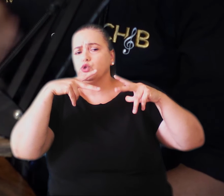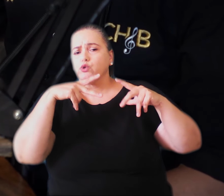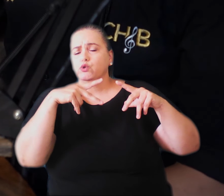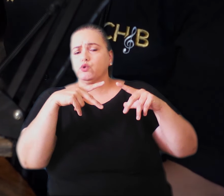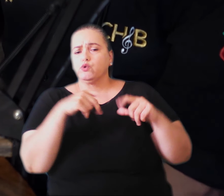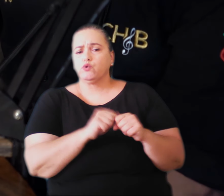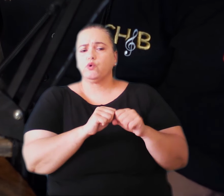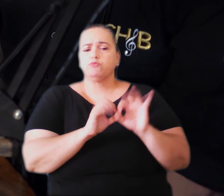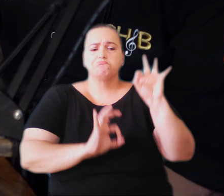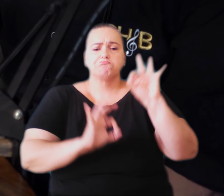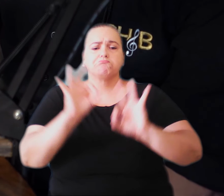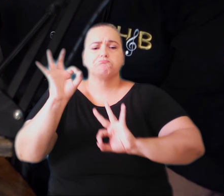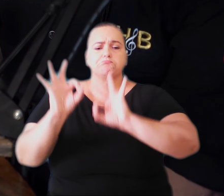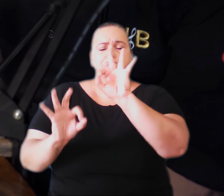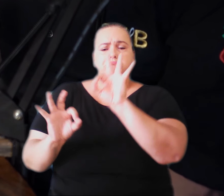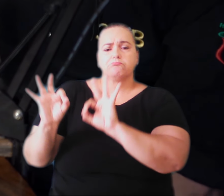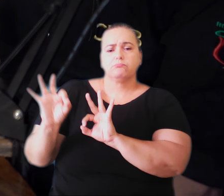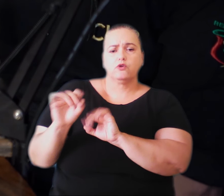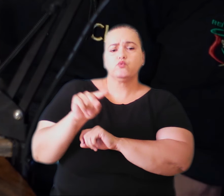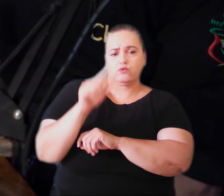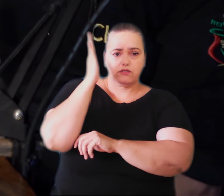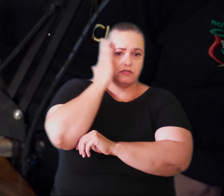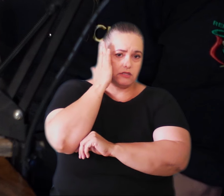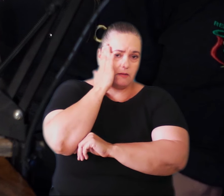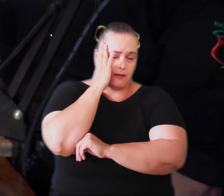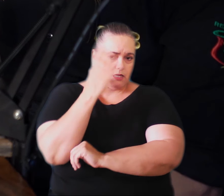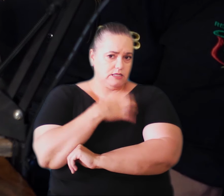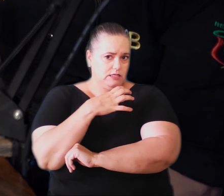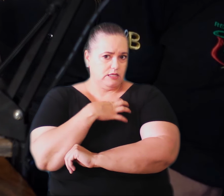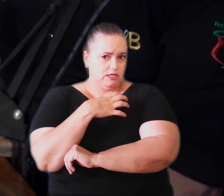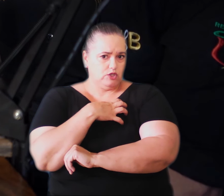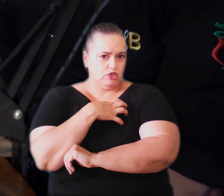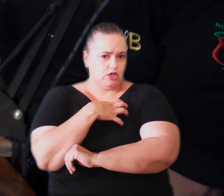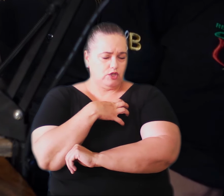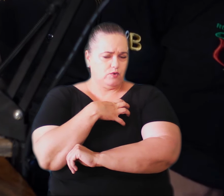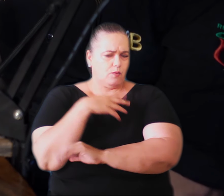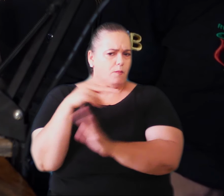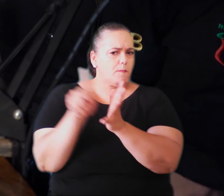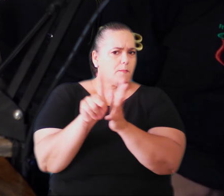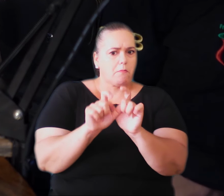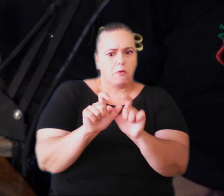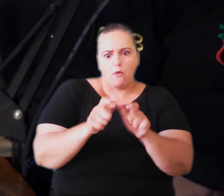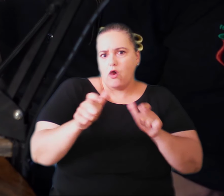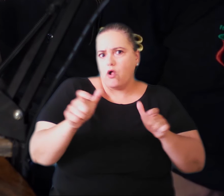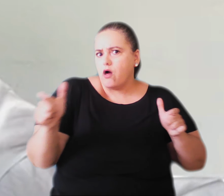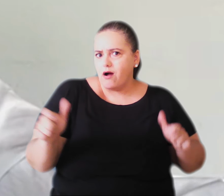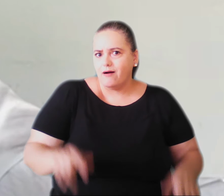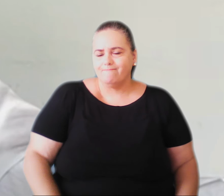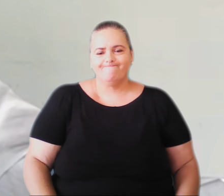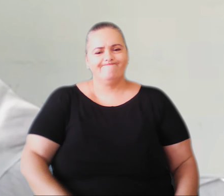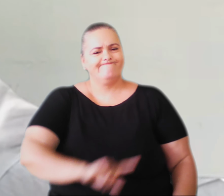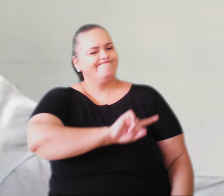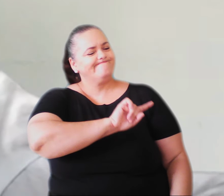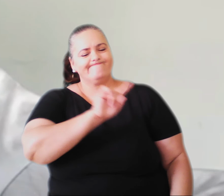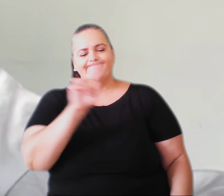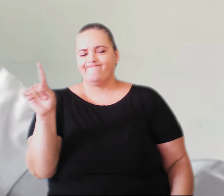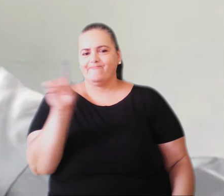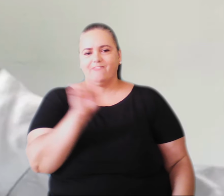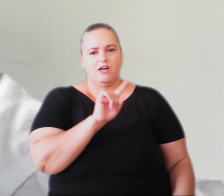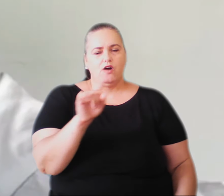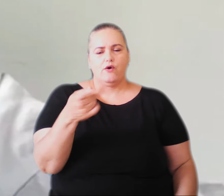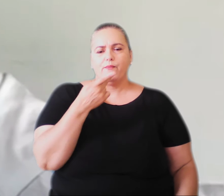o esquema, como é que seria? Tu já sentiu que seria dessa forma, desse tamanho? Não. Ele me